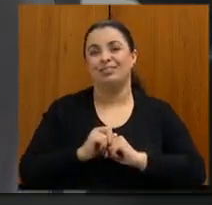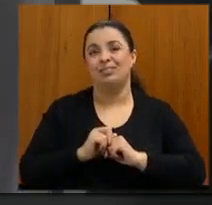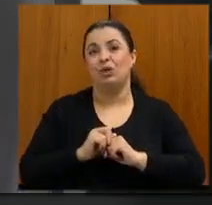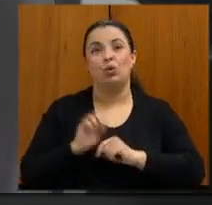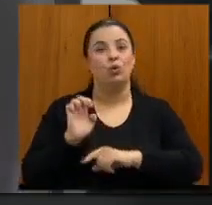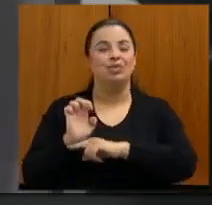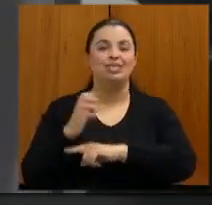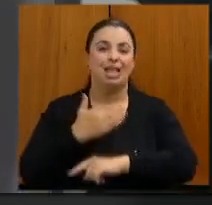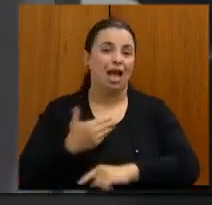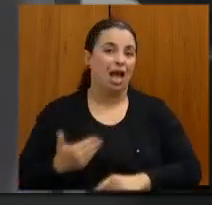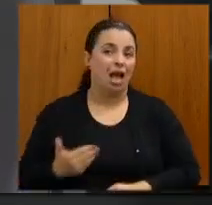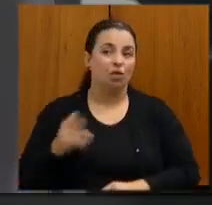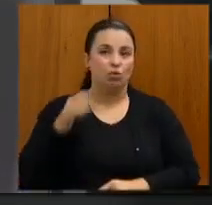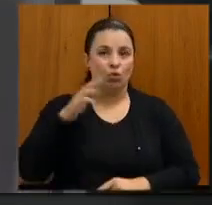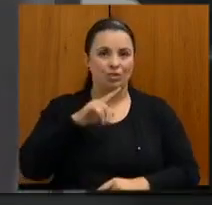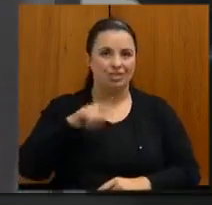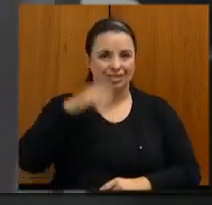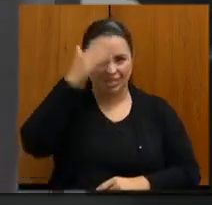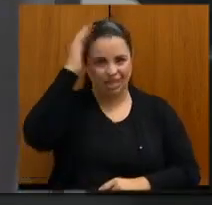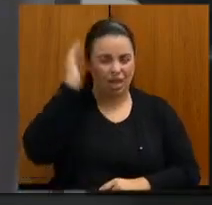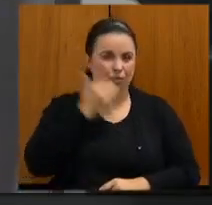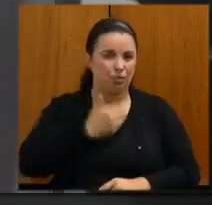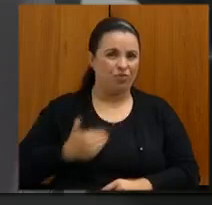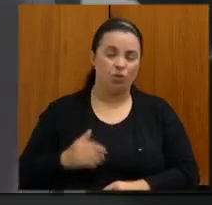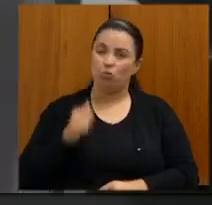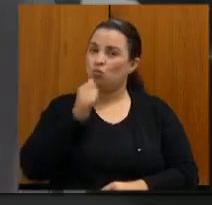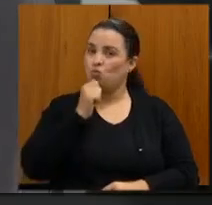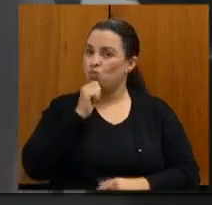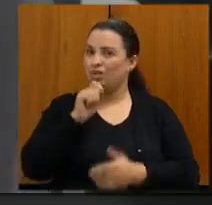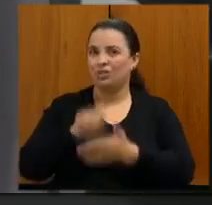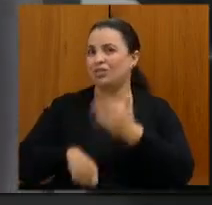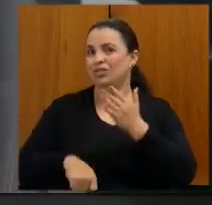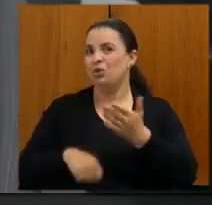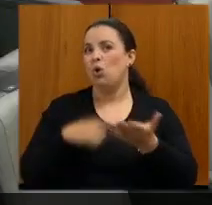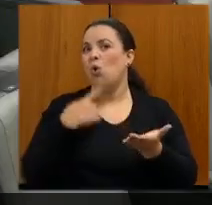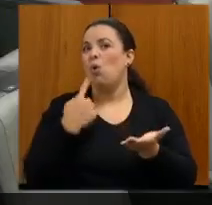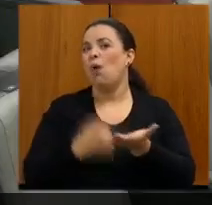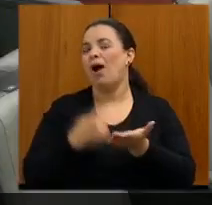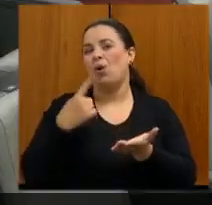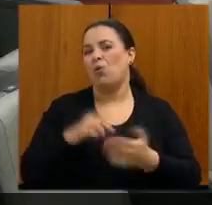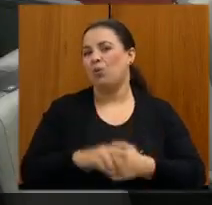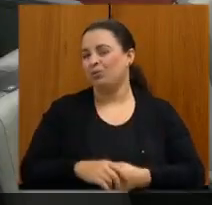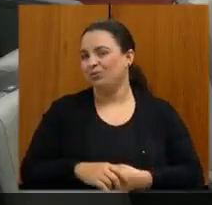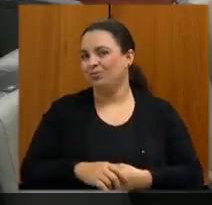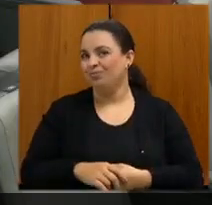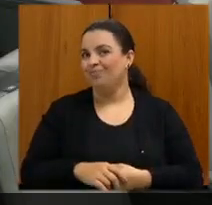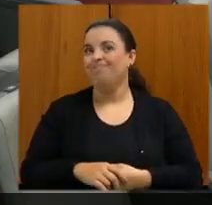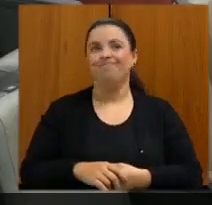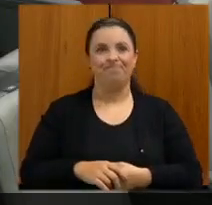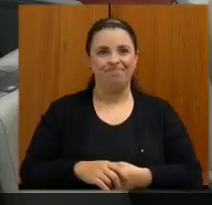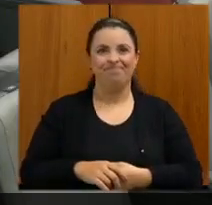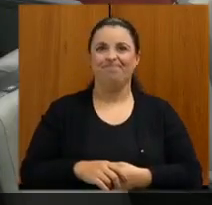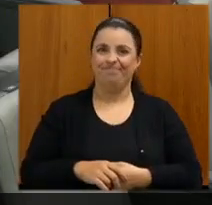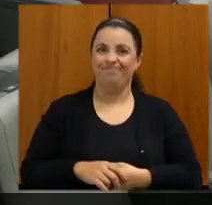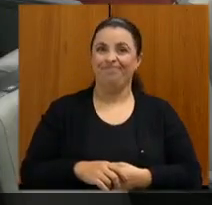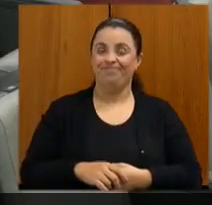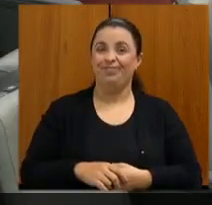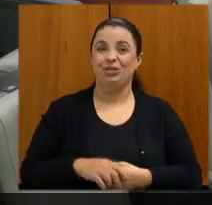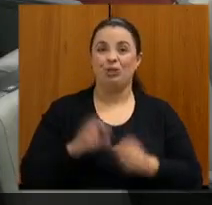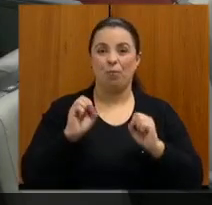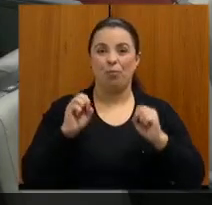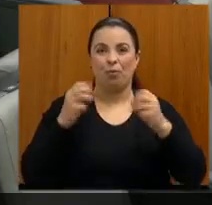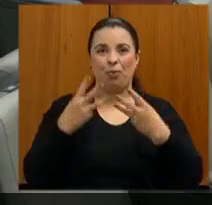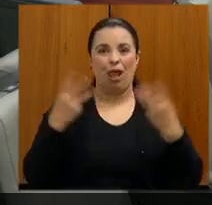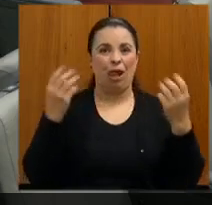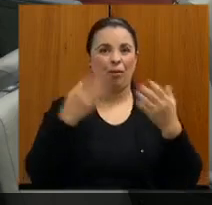o governador Zema ainda não assinou o o acordo né então não adianta fazer Point só